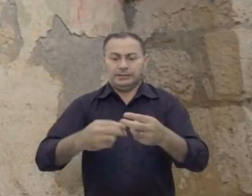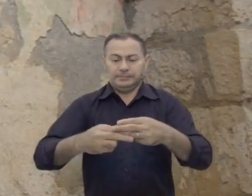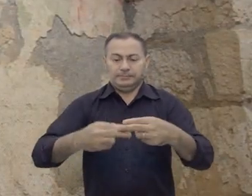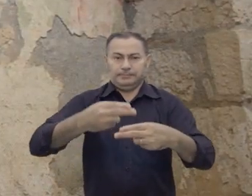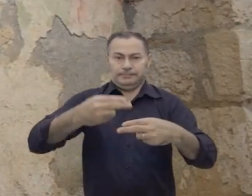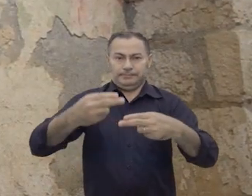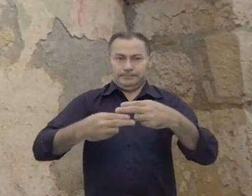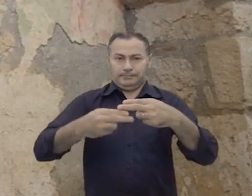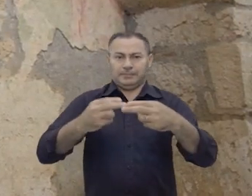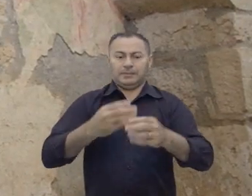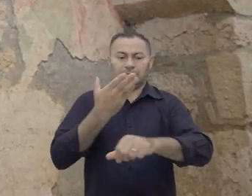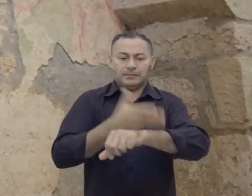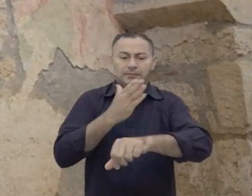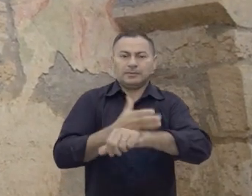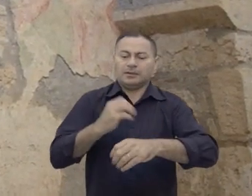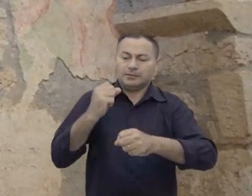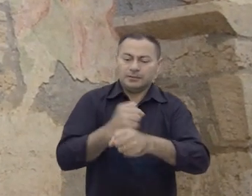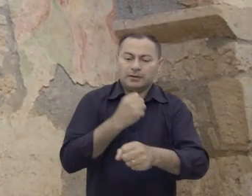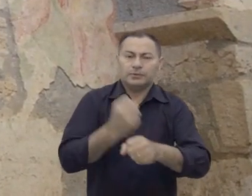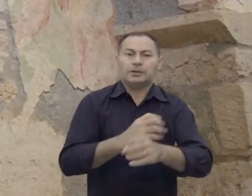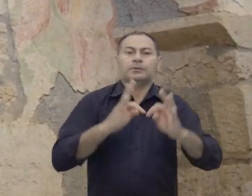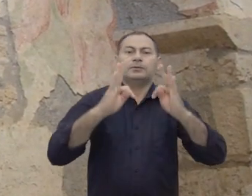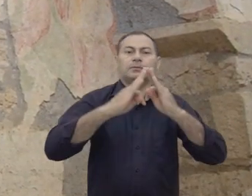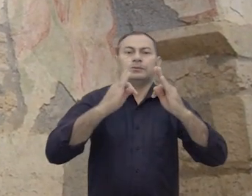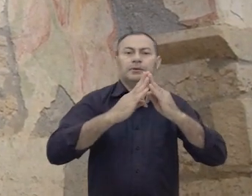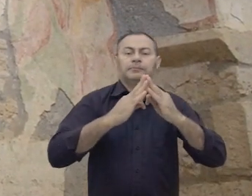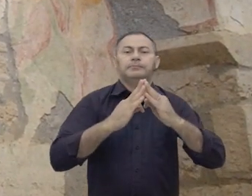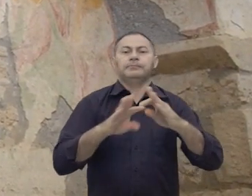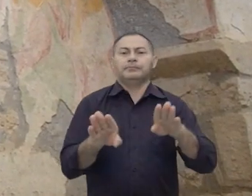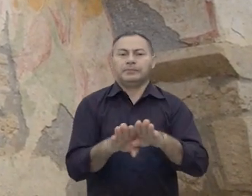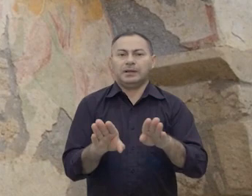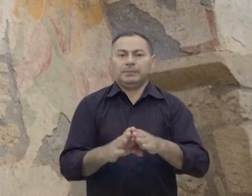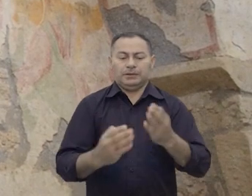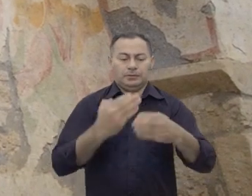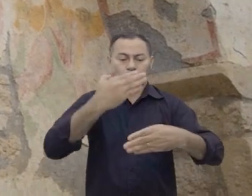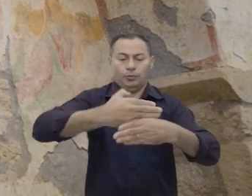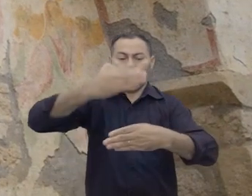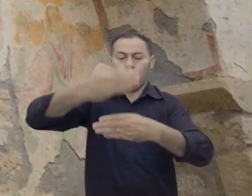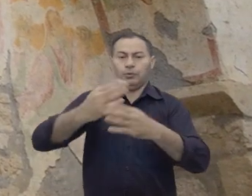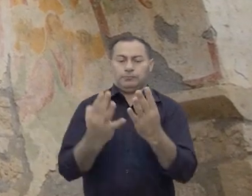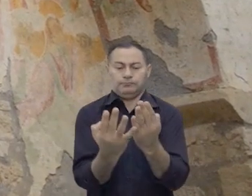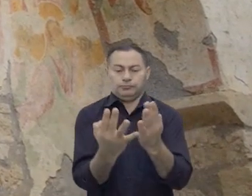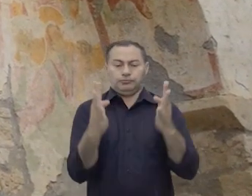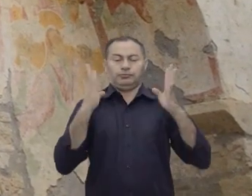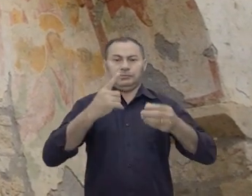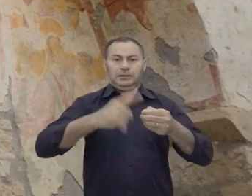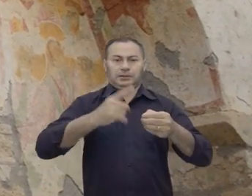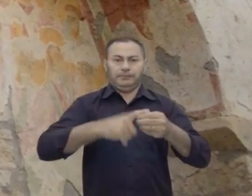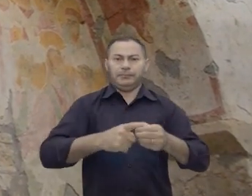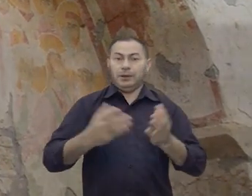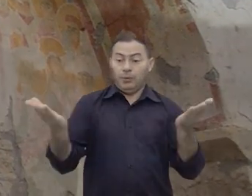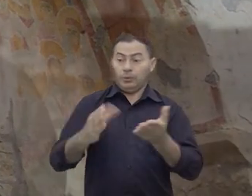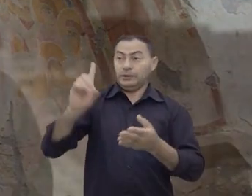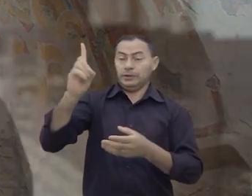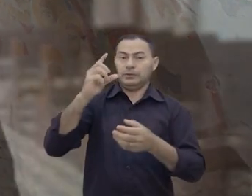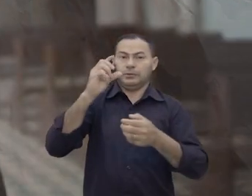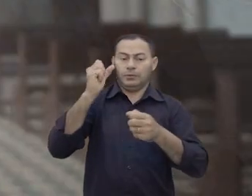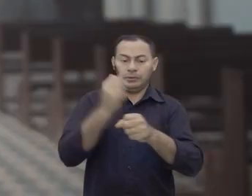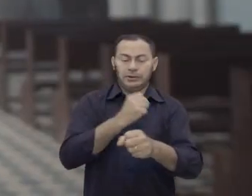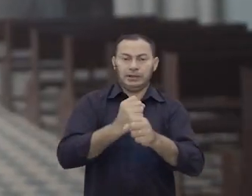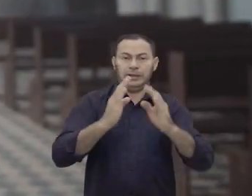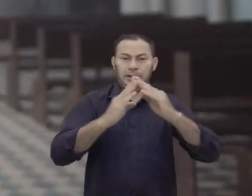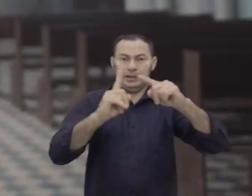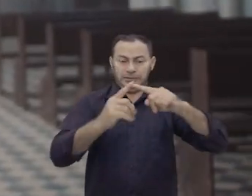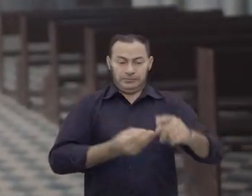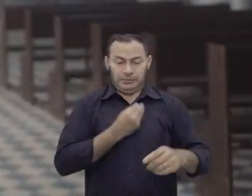e Neemias, esses princípios são aplicados na construção do templo e dos muros da cidade. Hoje, Deus está